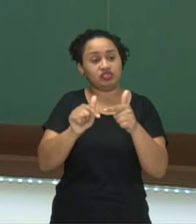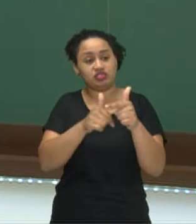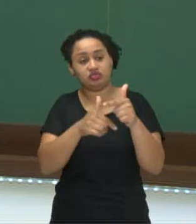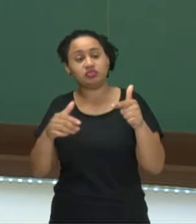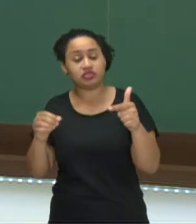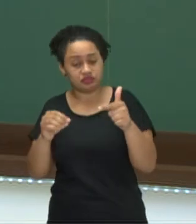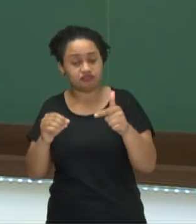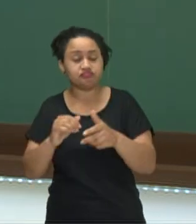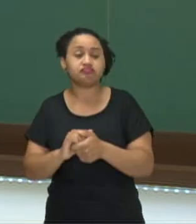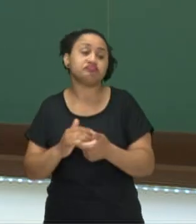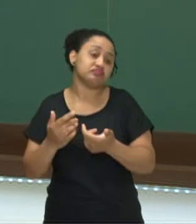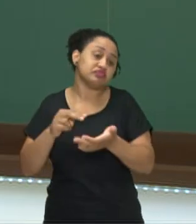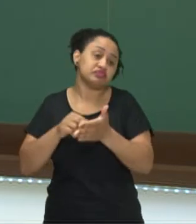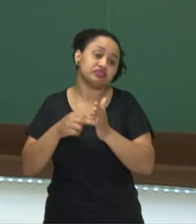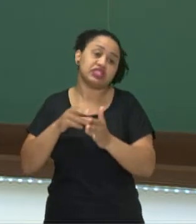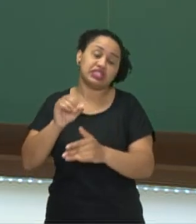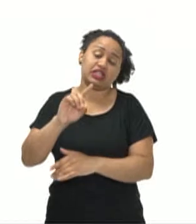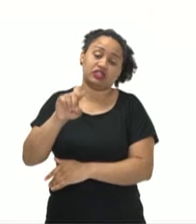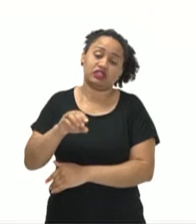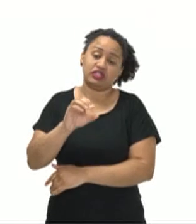por 100, ou seja,